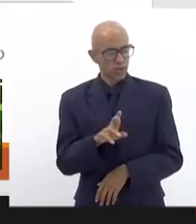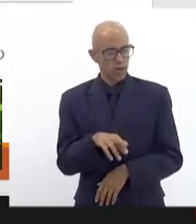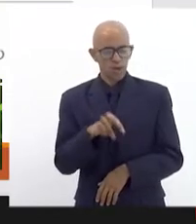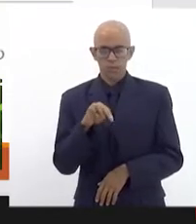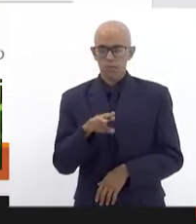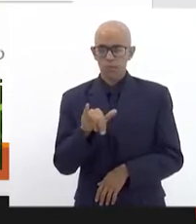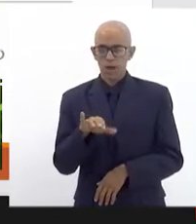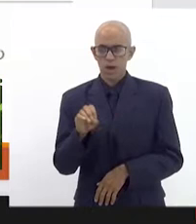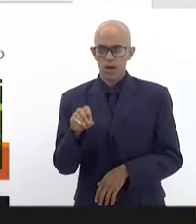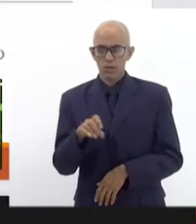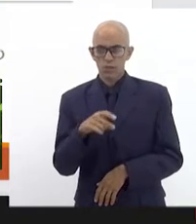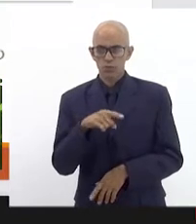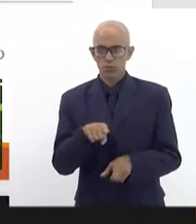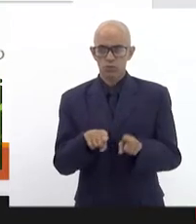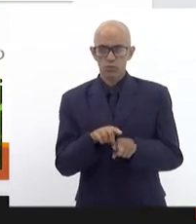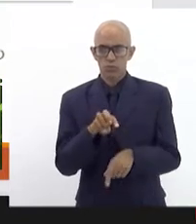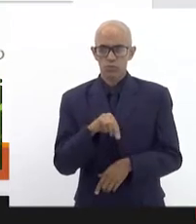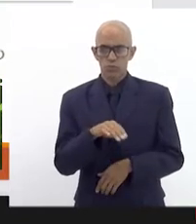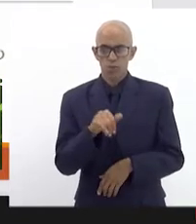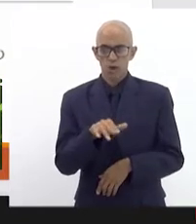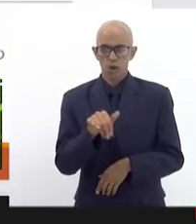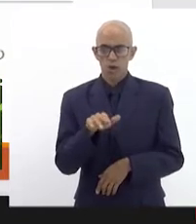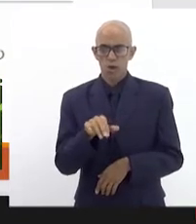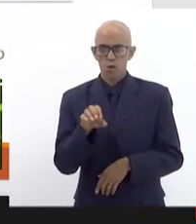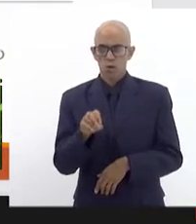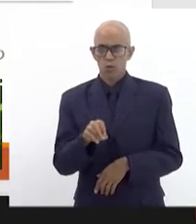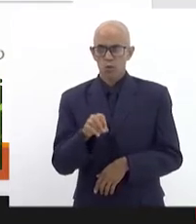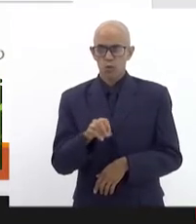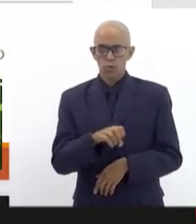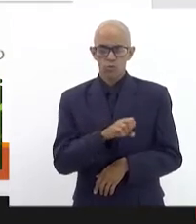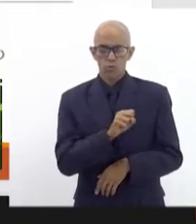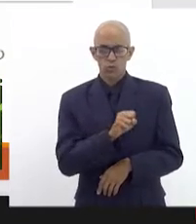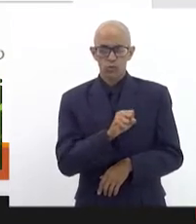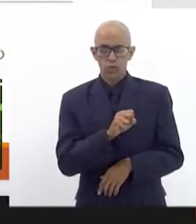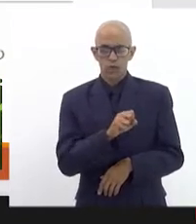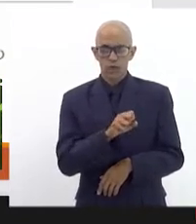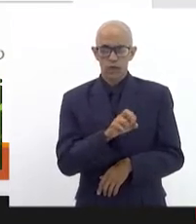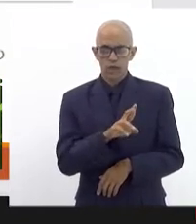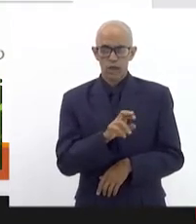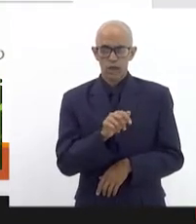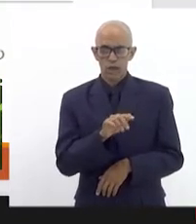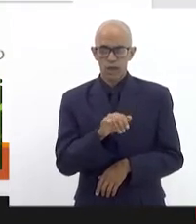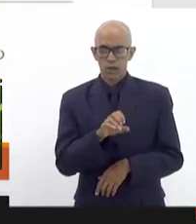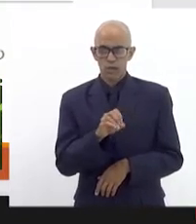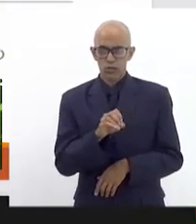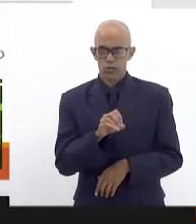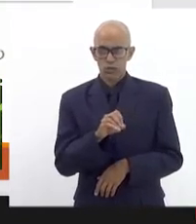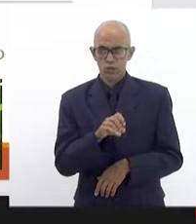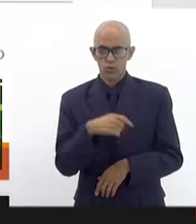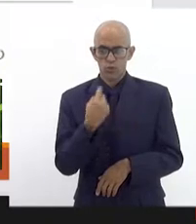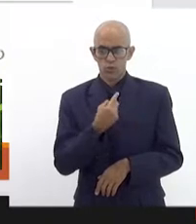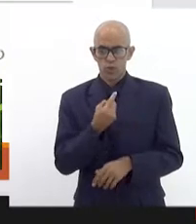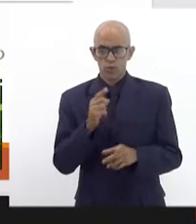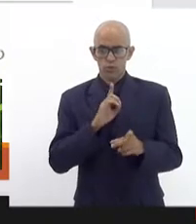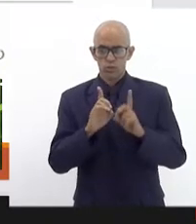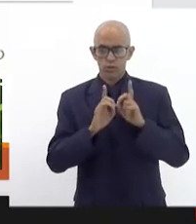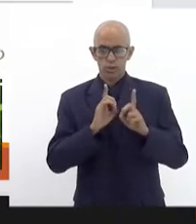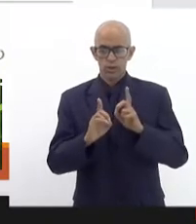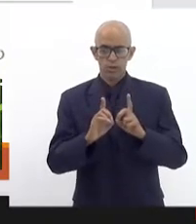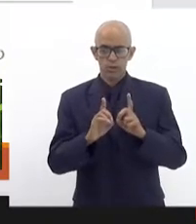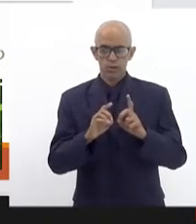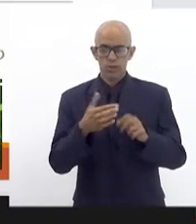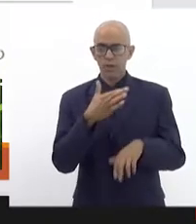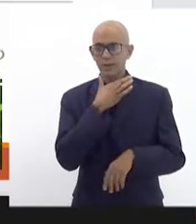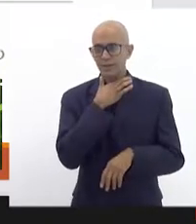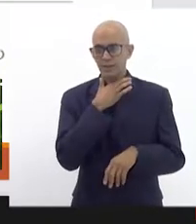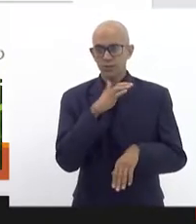Campos, o Mauro Zório, o Sérgio Rosa, e nós debatimos a crise do governo do Estado, do